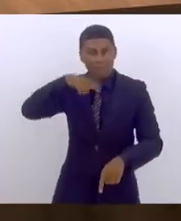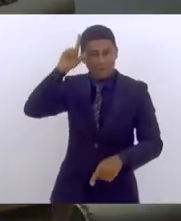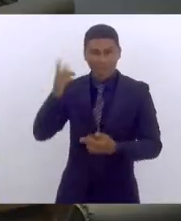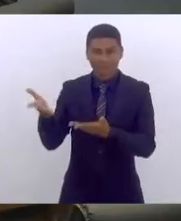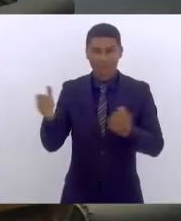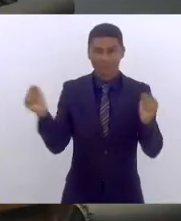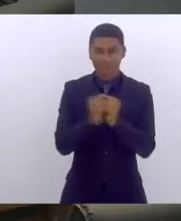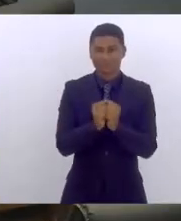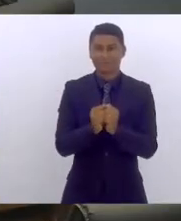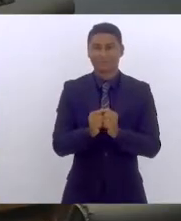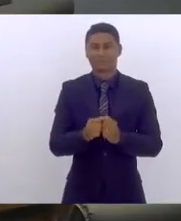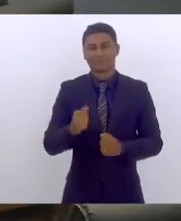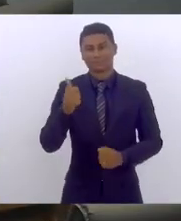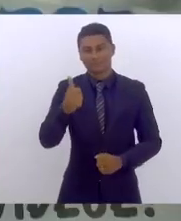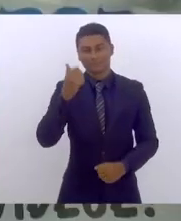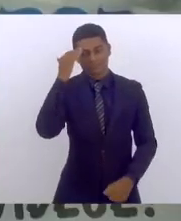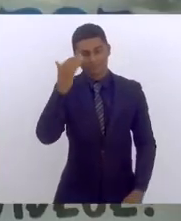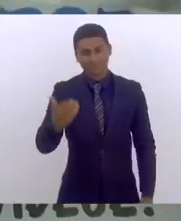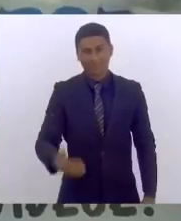junto. Valeu!